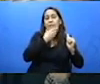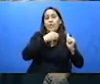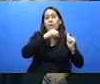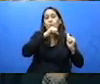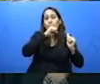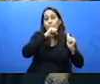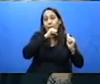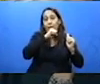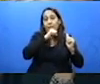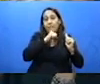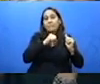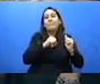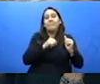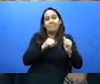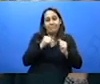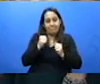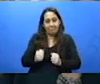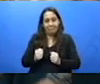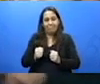podiam,